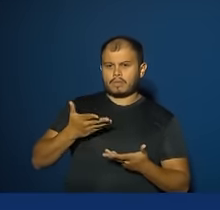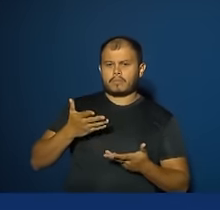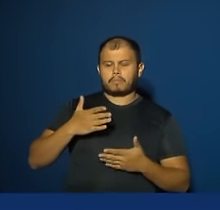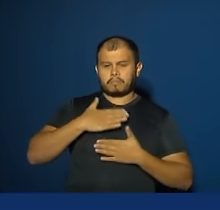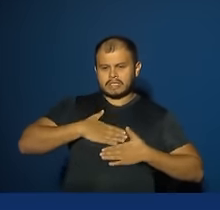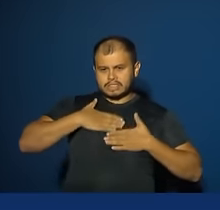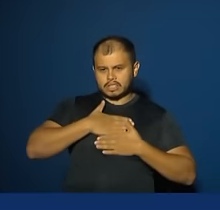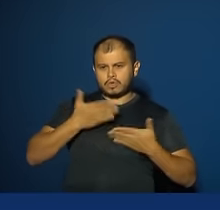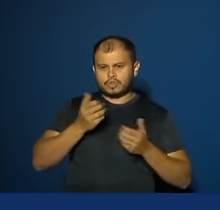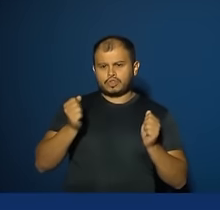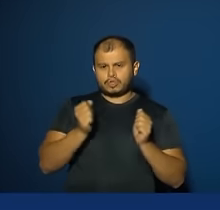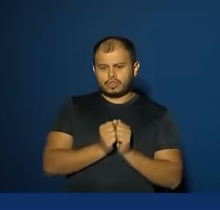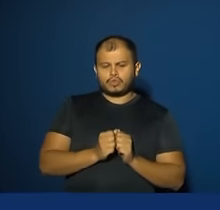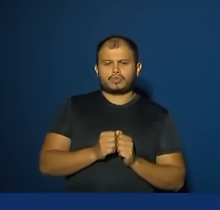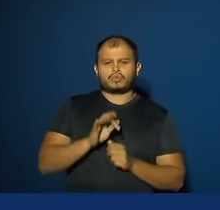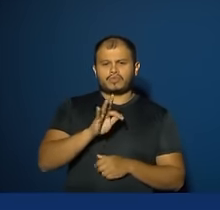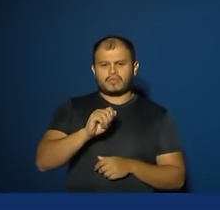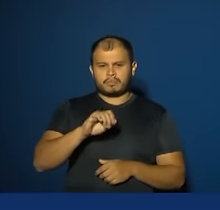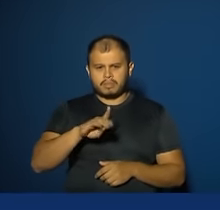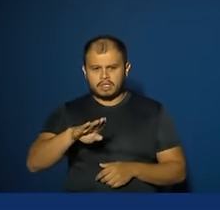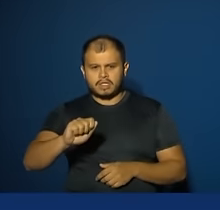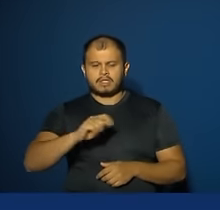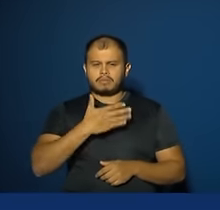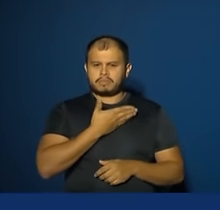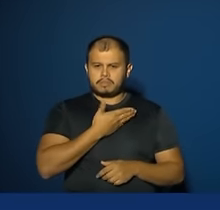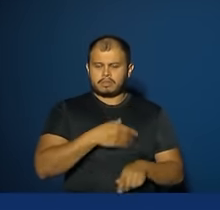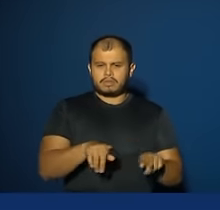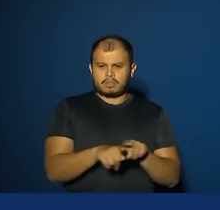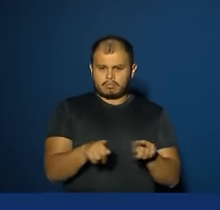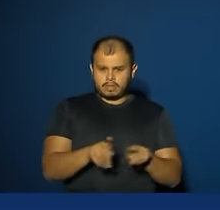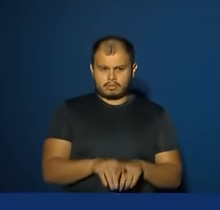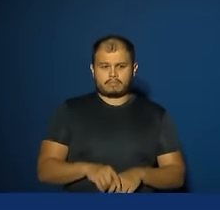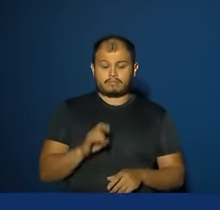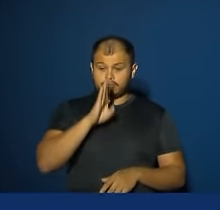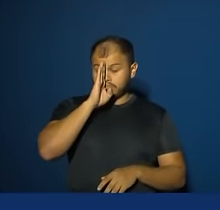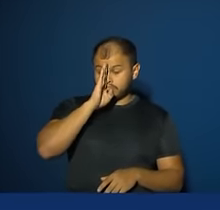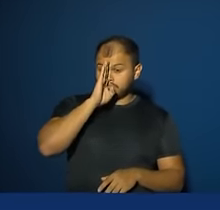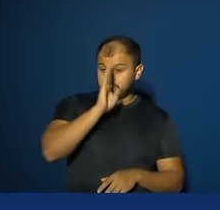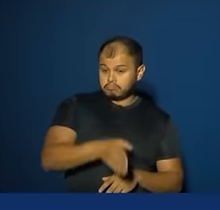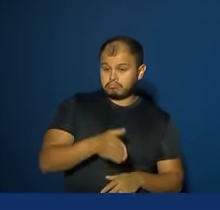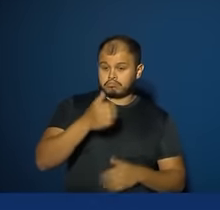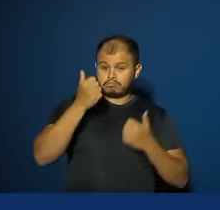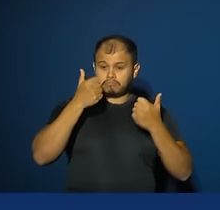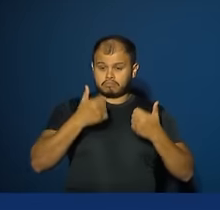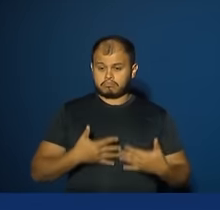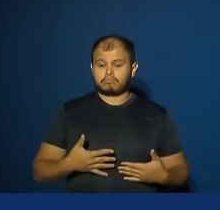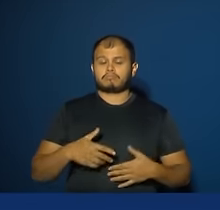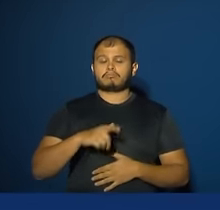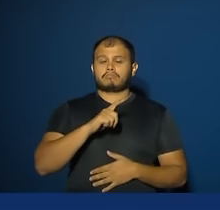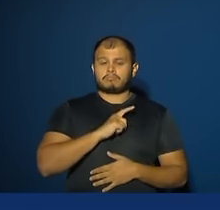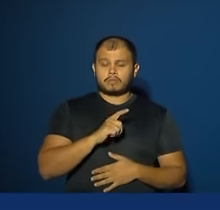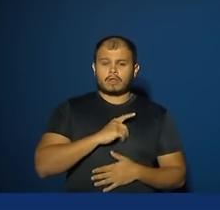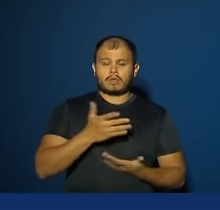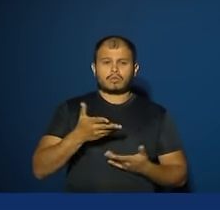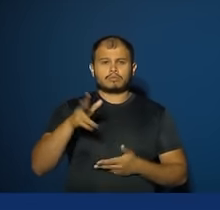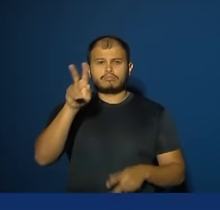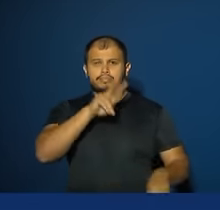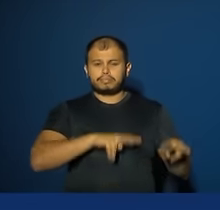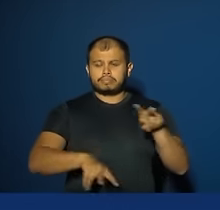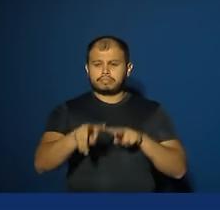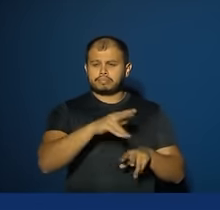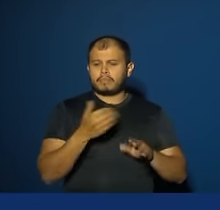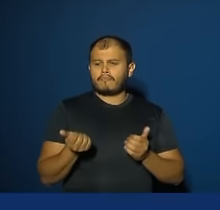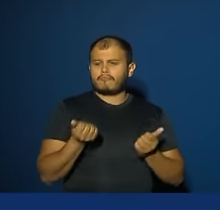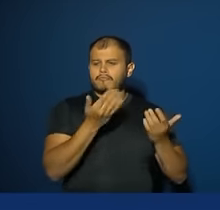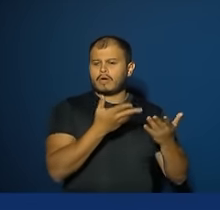é uma honra com a Fabiana, com meus colegas aqui. Indo ao ponto, eu acho que, dado o cenário externo, até